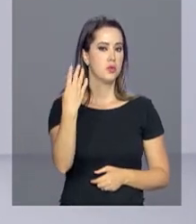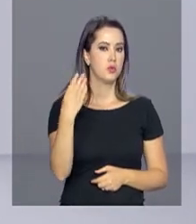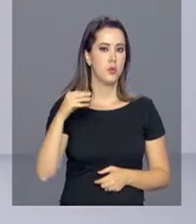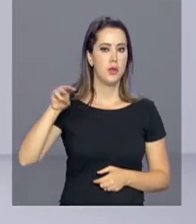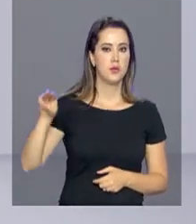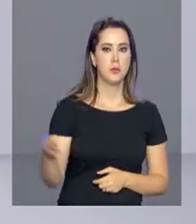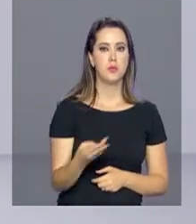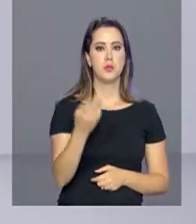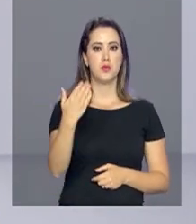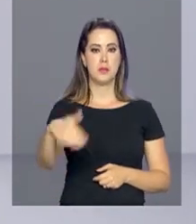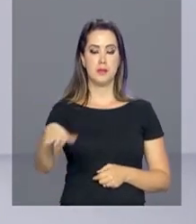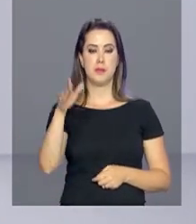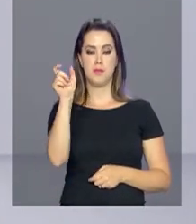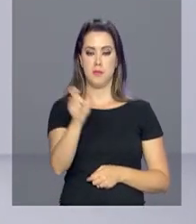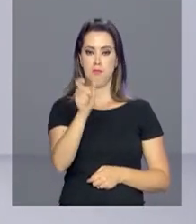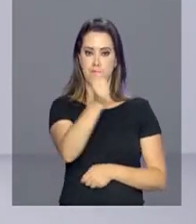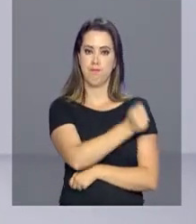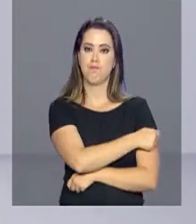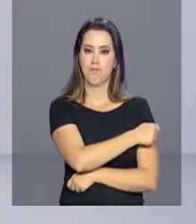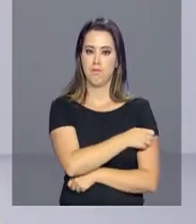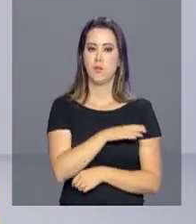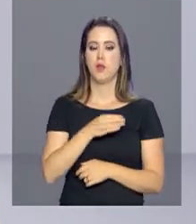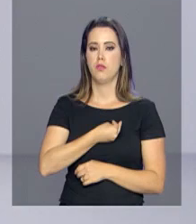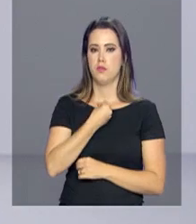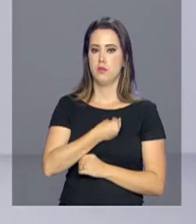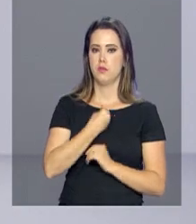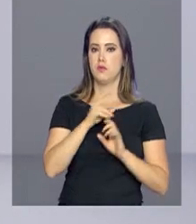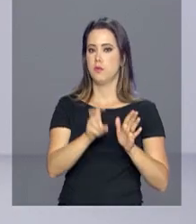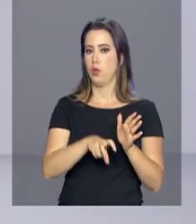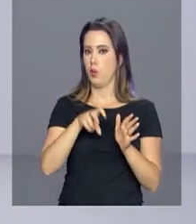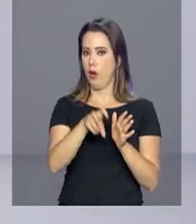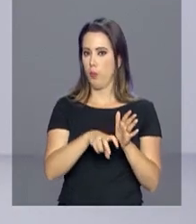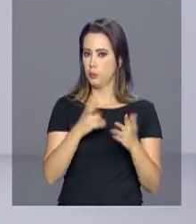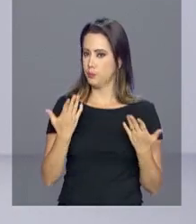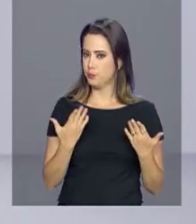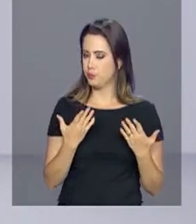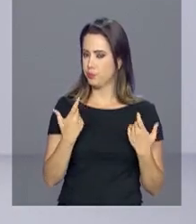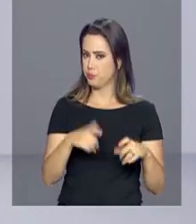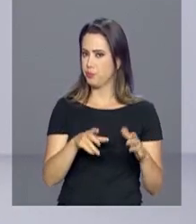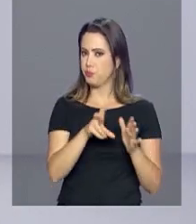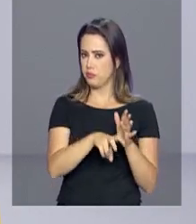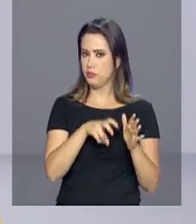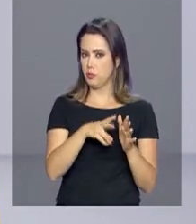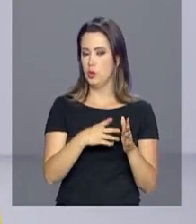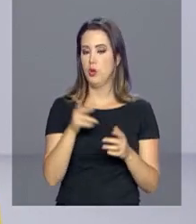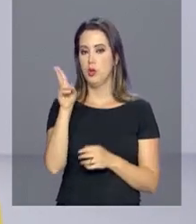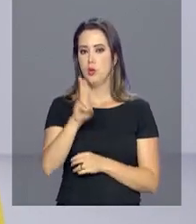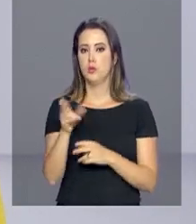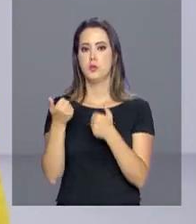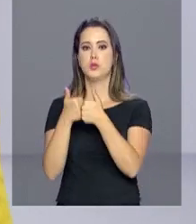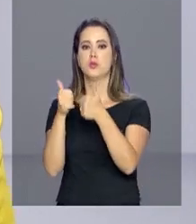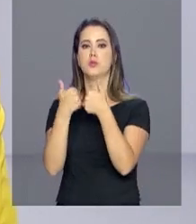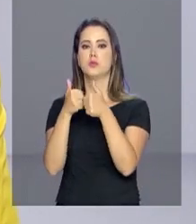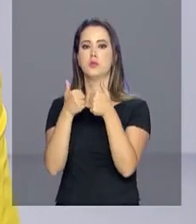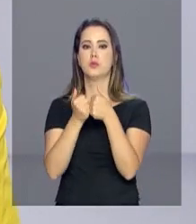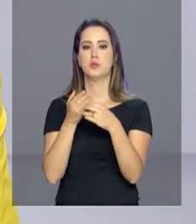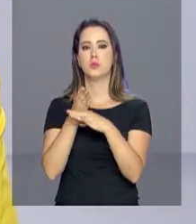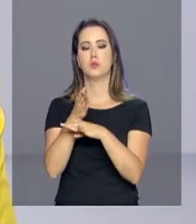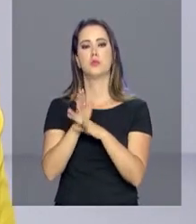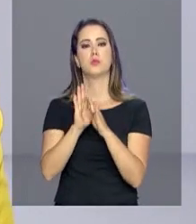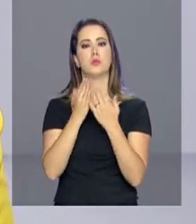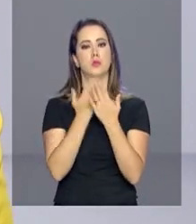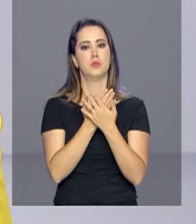de estudantes moram na área rural e utilizam o transporte escolar para ter acesso à educação e o fundo nacional de desenvolvimento